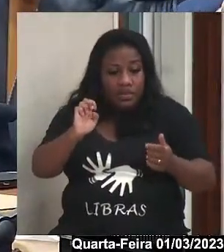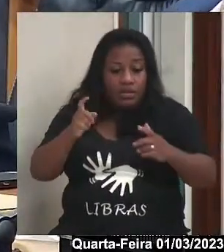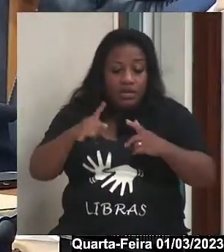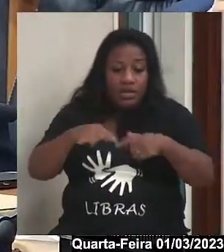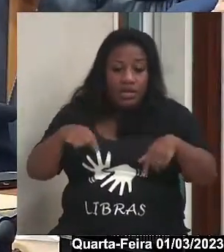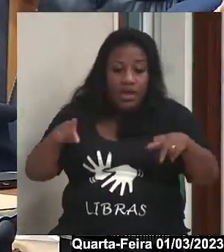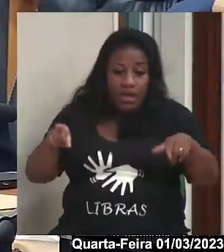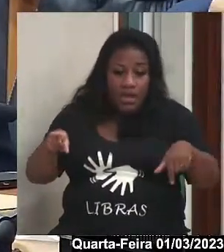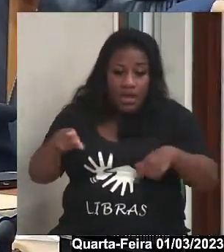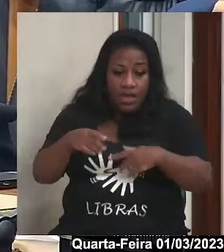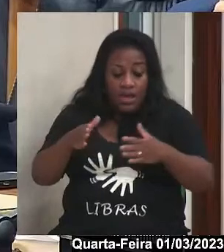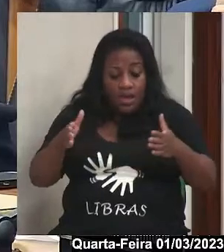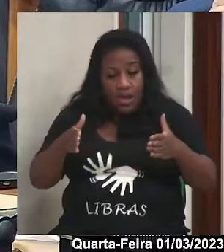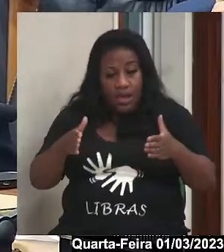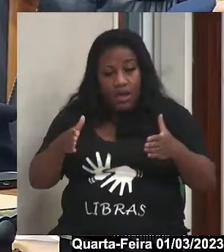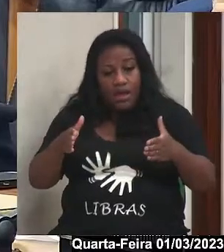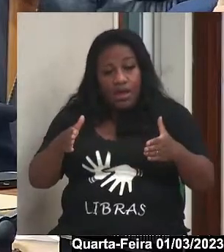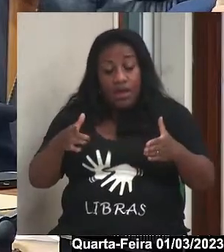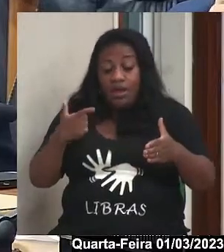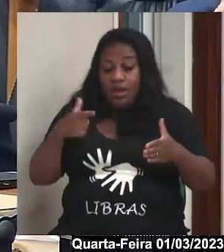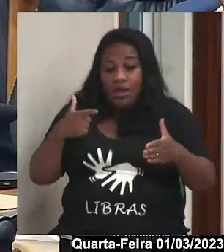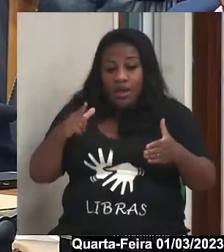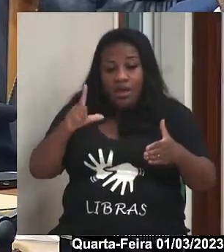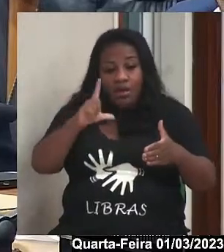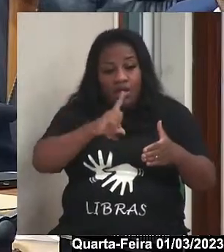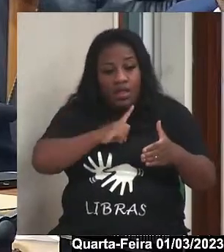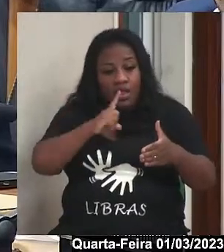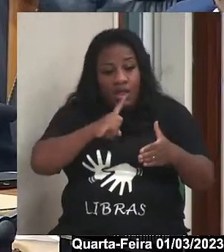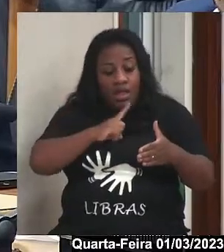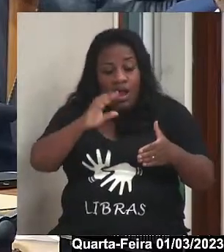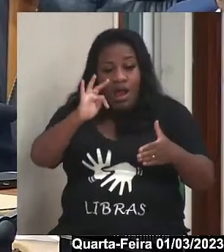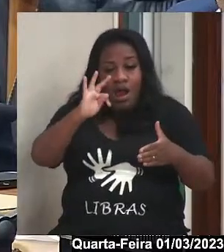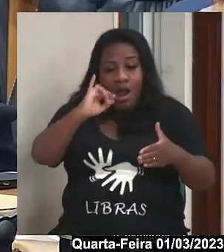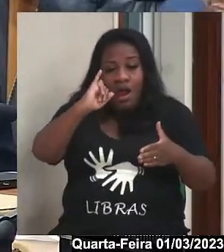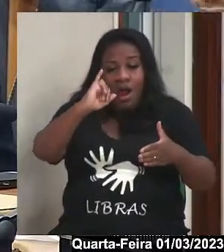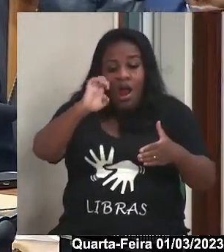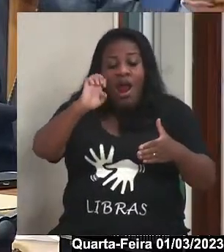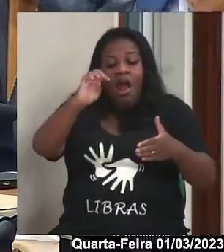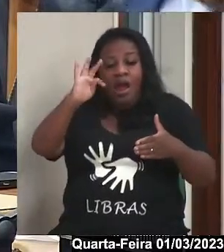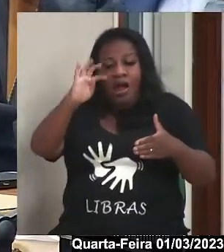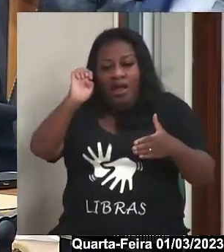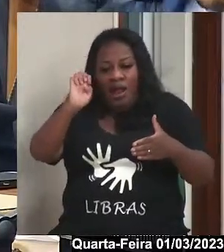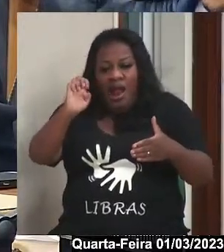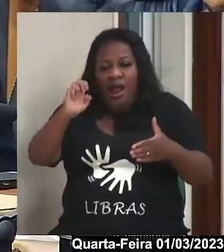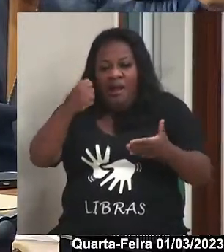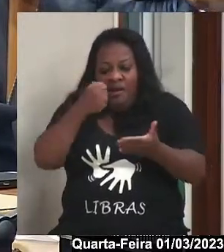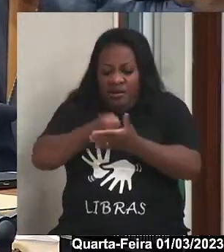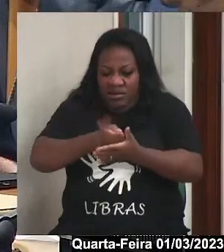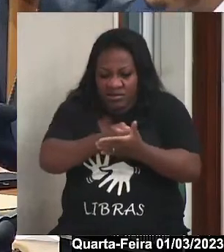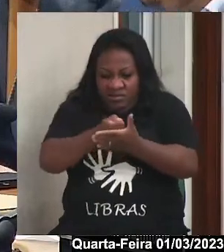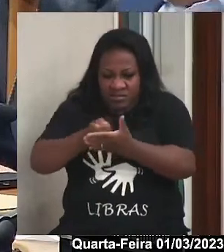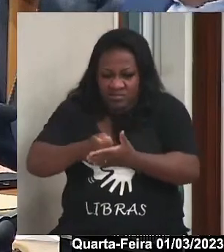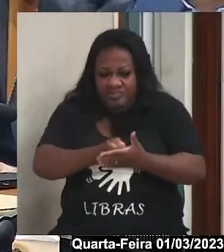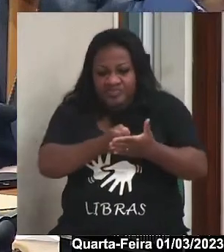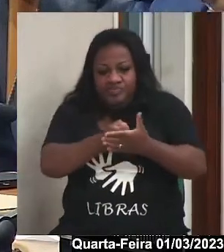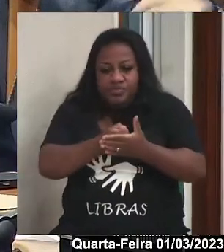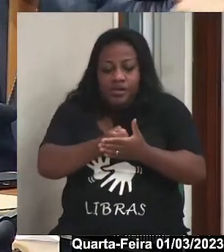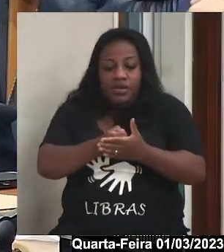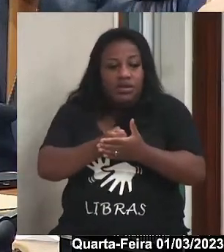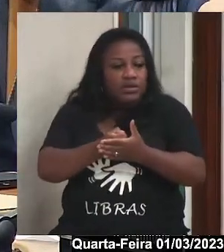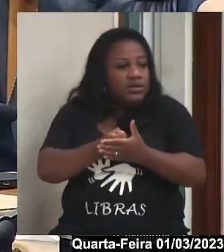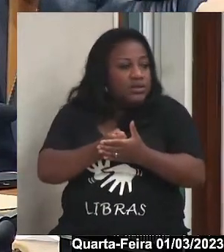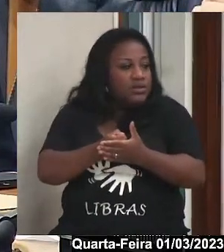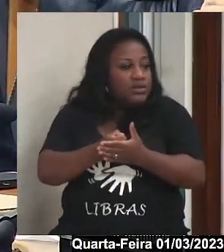linha simplesmente ela não existe mais hoje e ela faz uma falta muito grande. Muito grande.